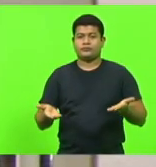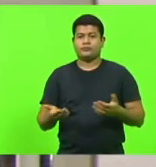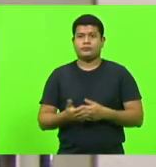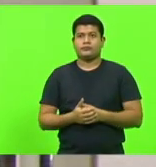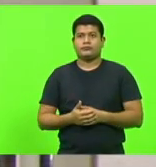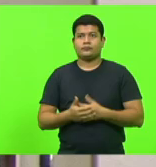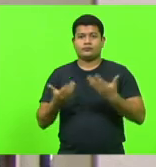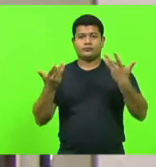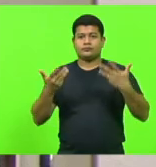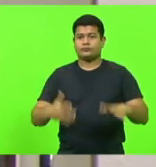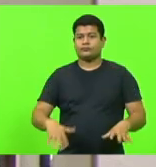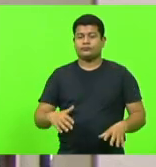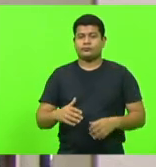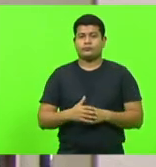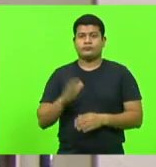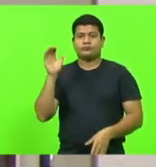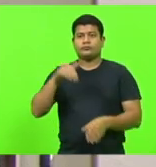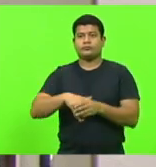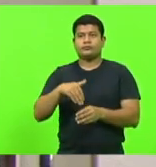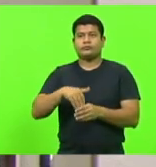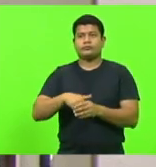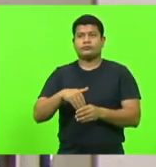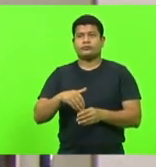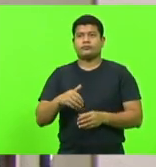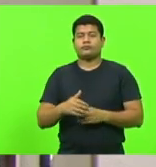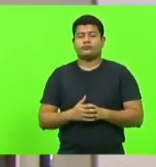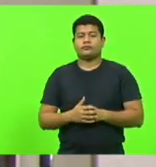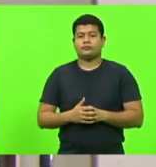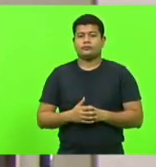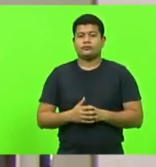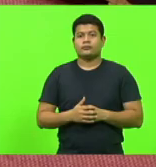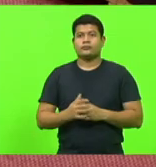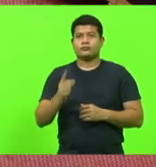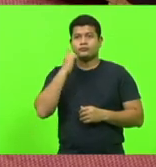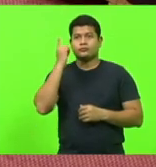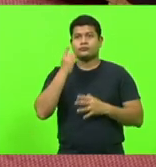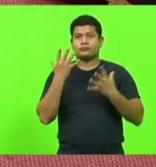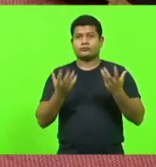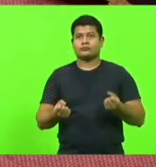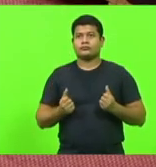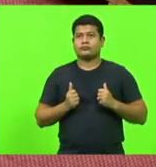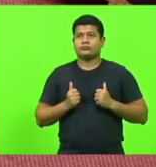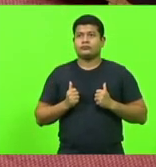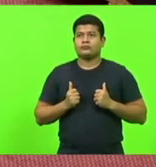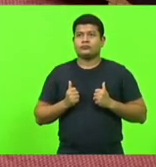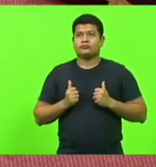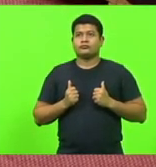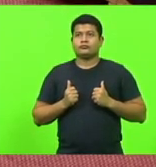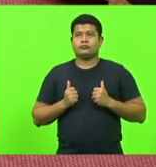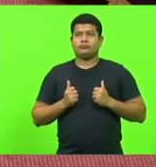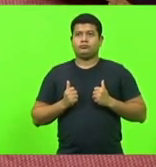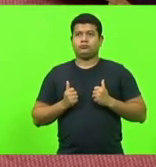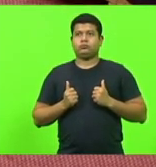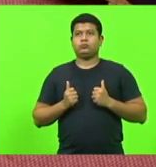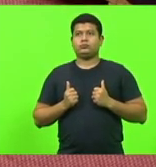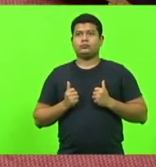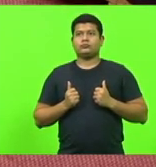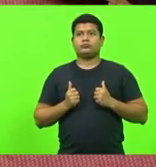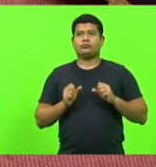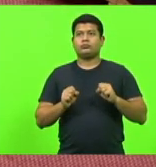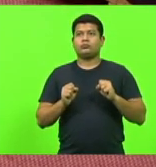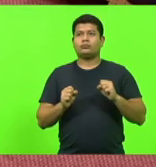Não havendo quem queira discutir, em votação, deputados que aprovam, permaneçam como se encontram, os que discordam, se